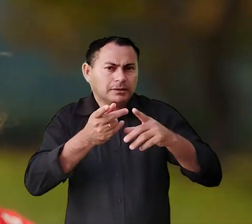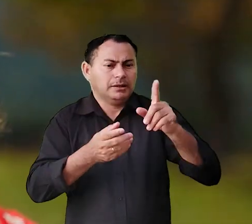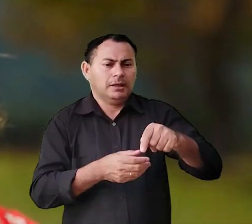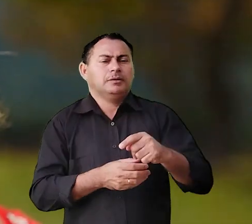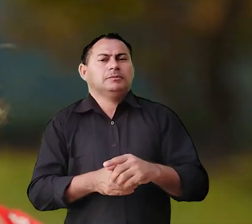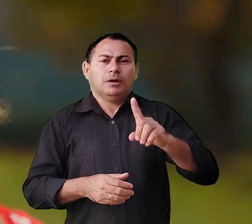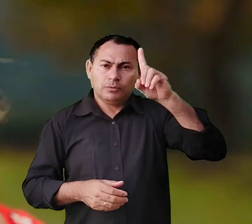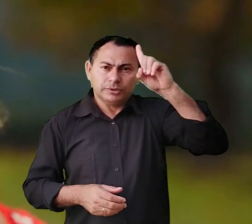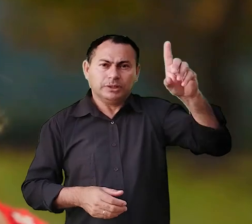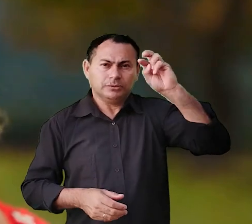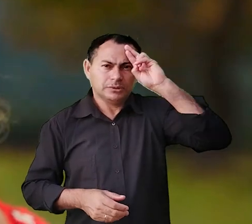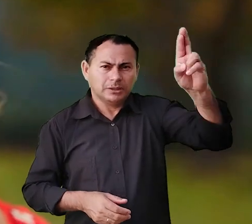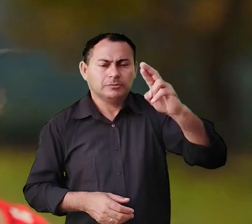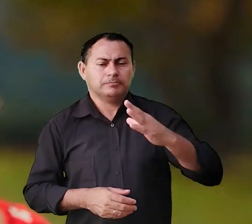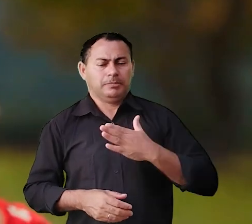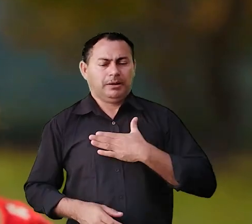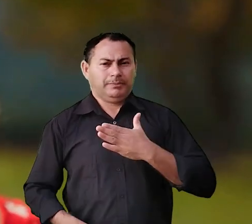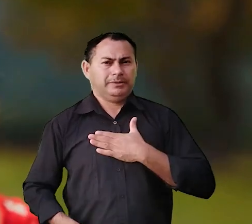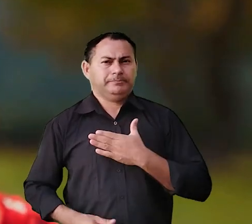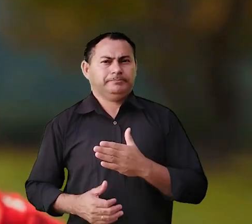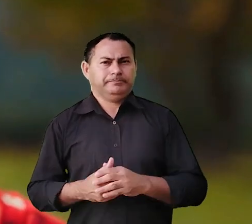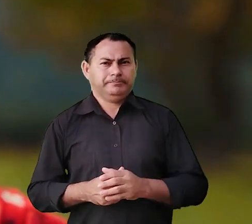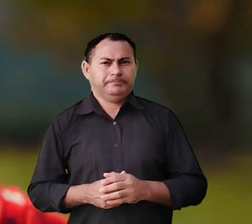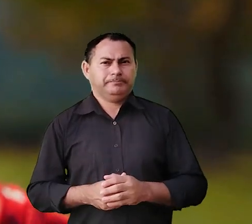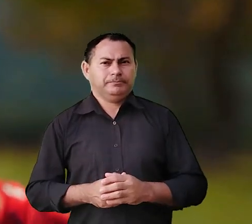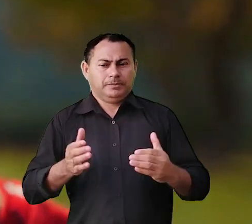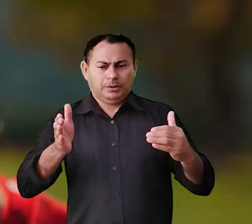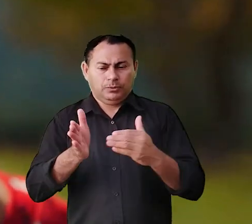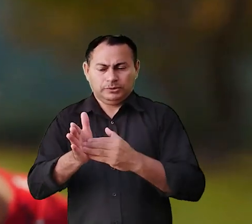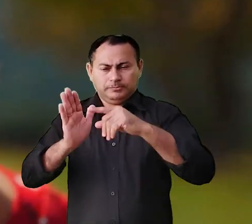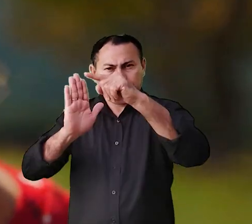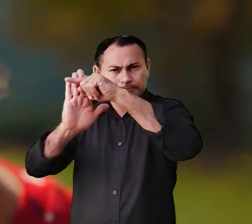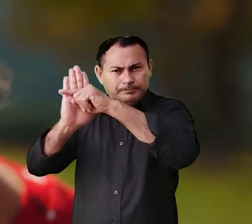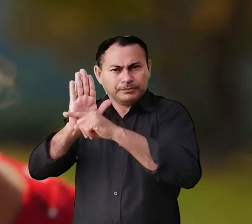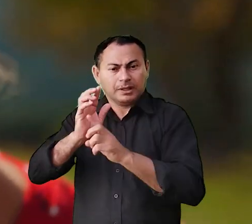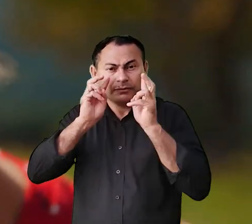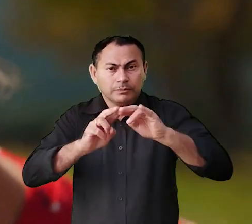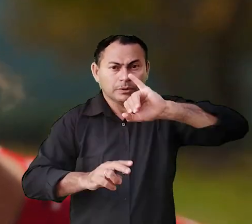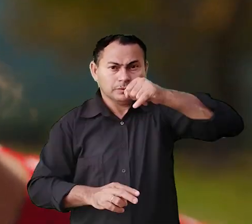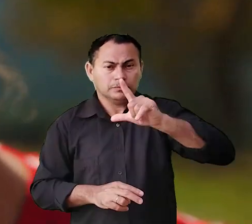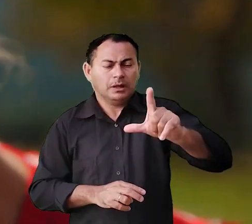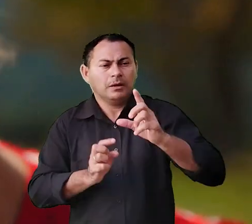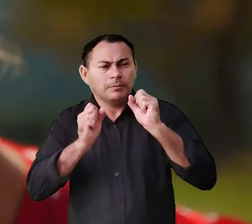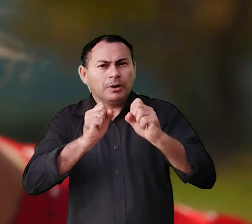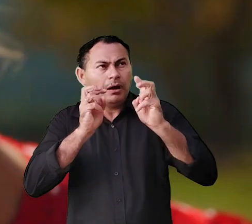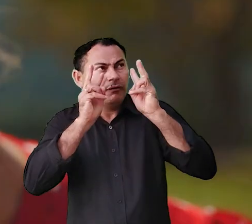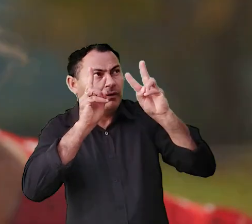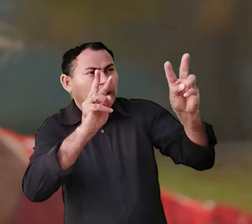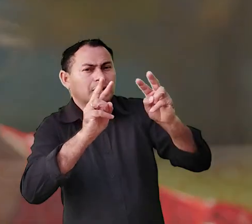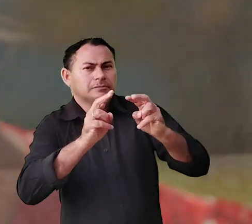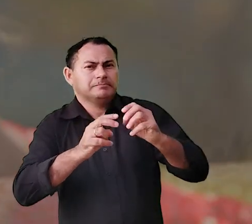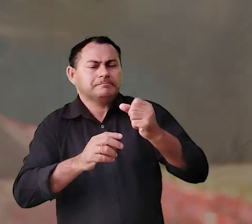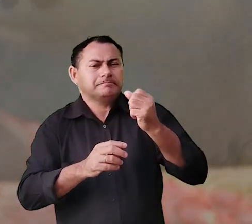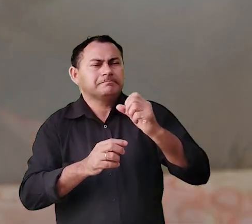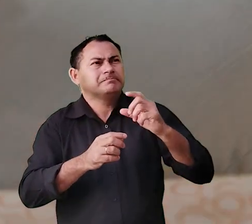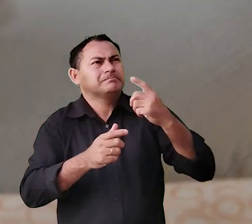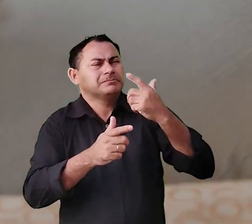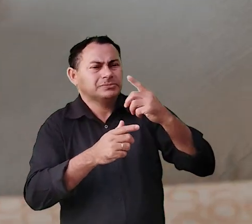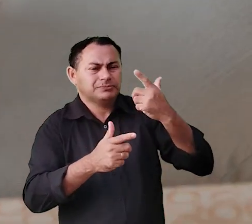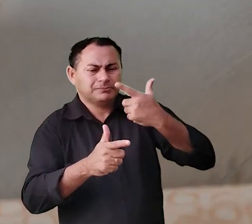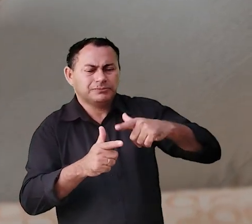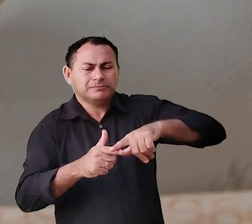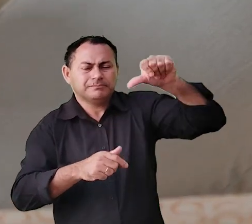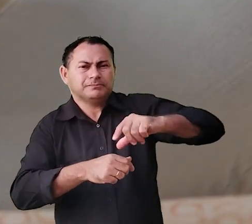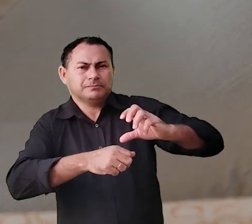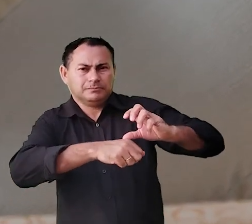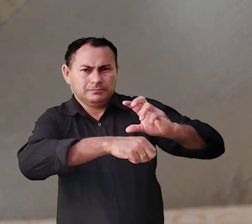e dizer: este é o dia do Senhor para mim. No último programa, vimos que Joel podia olhar para a calamidade